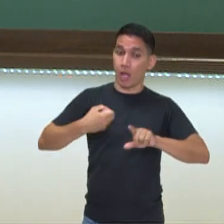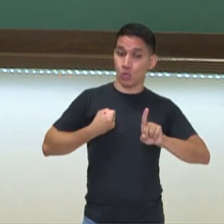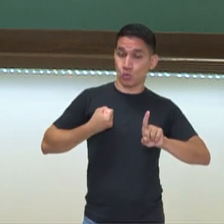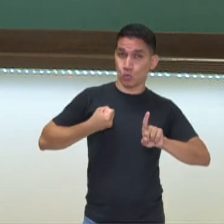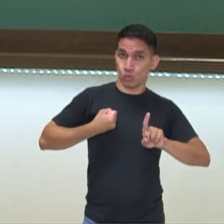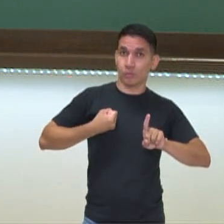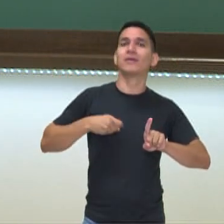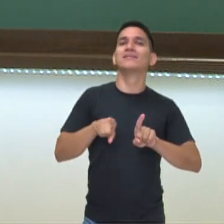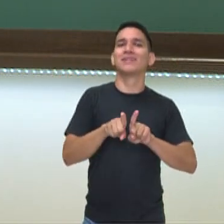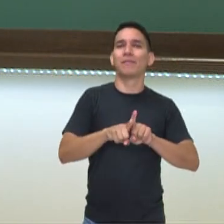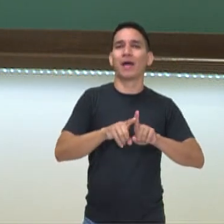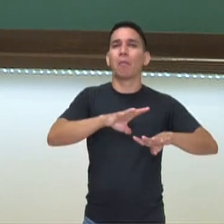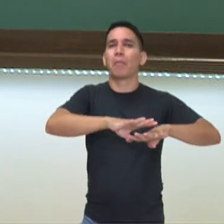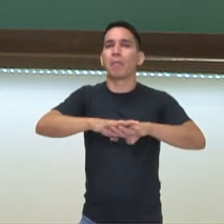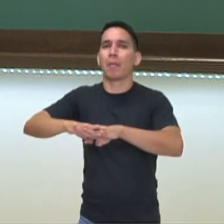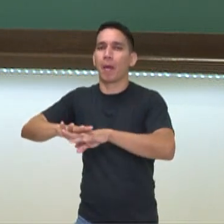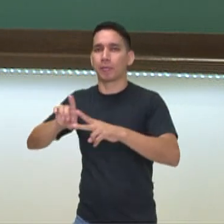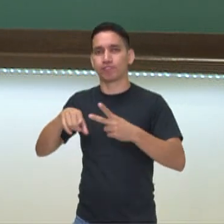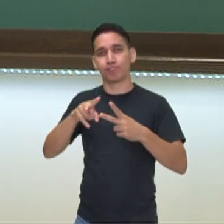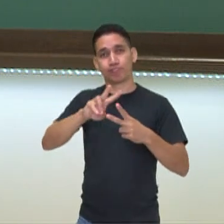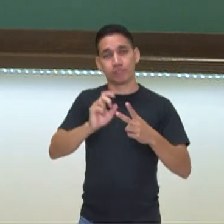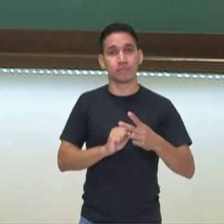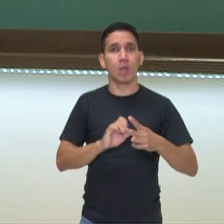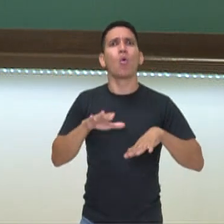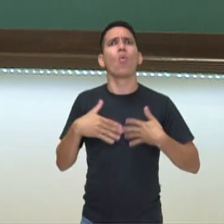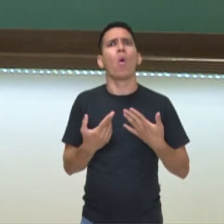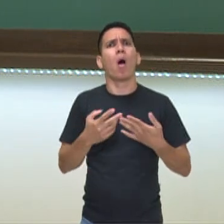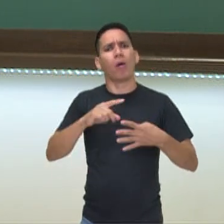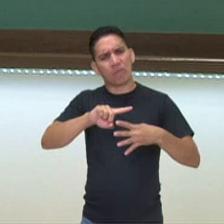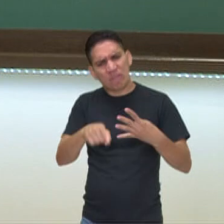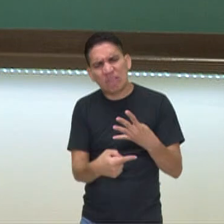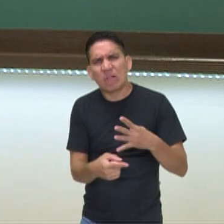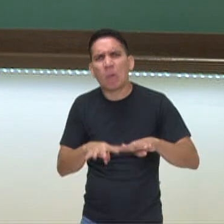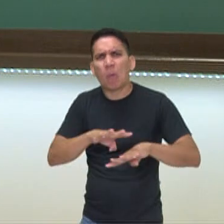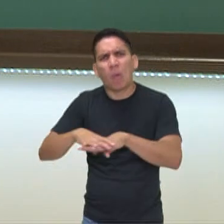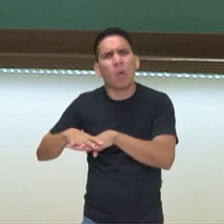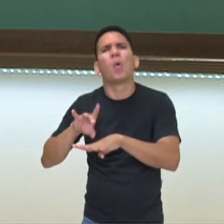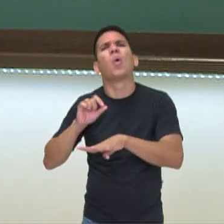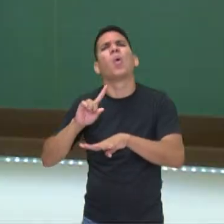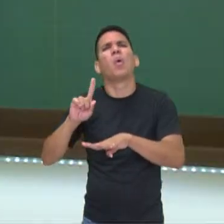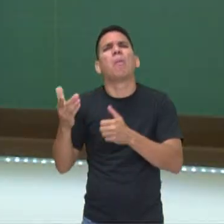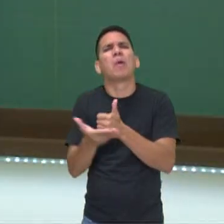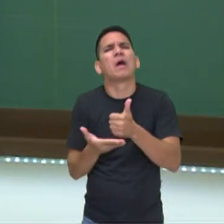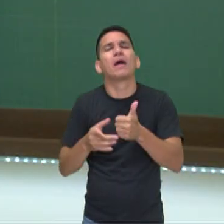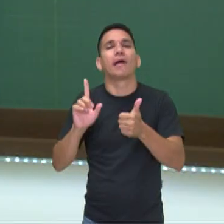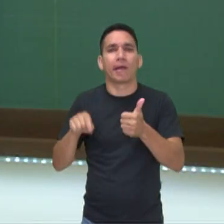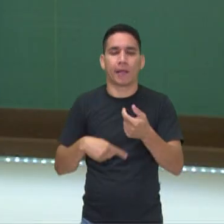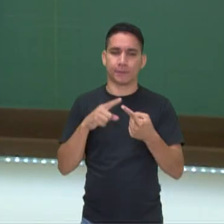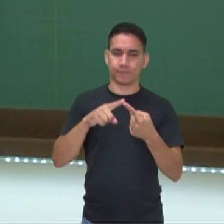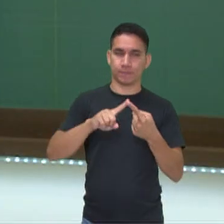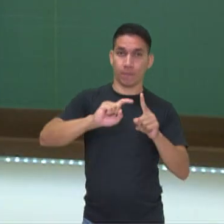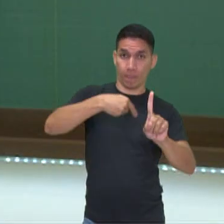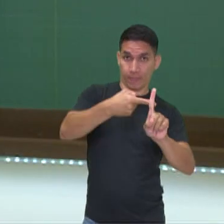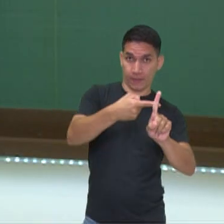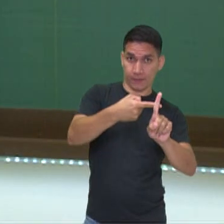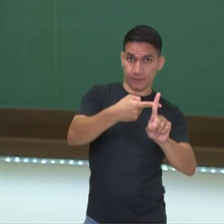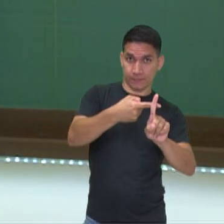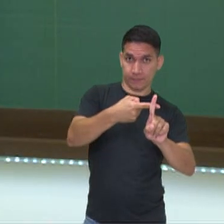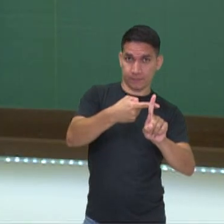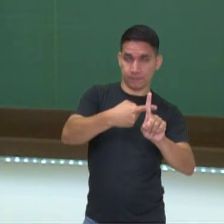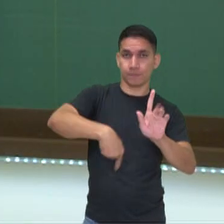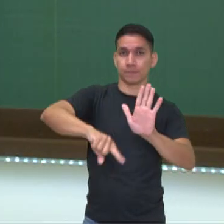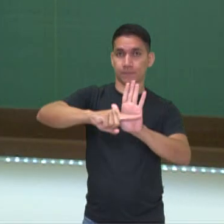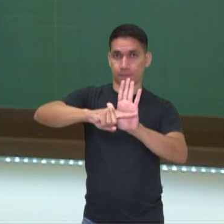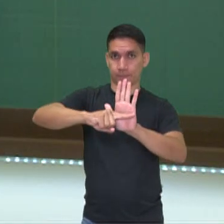números. E quais operações? As 4 operações básicas. Quais são essas 4 operações básicas? Eu tenho a adição,